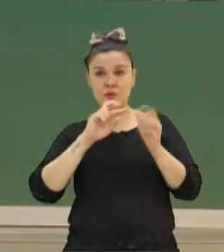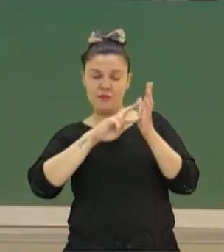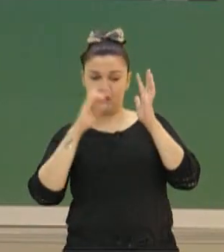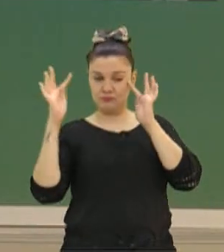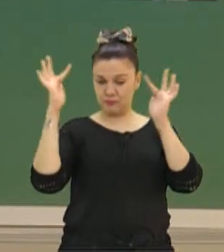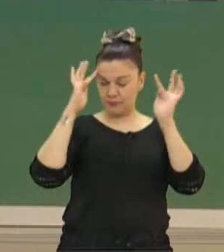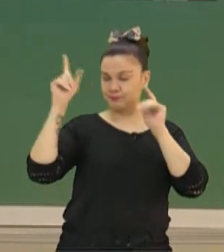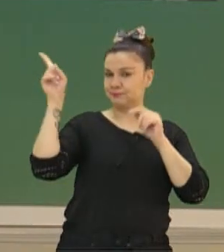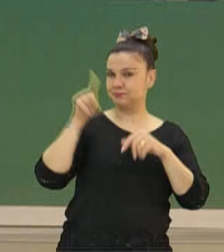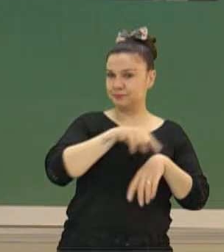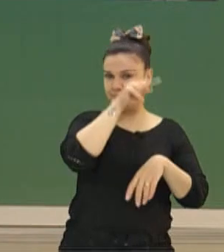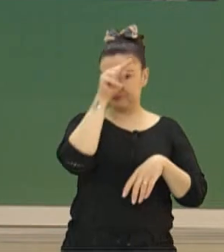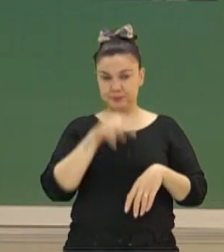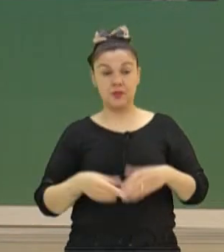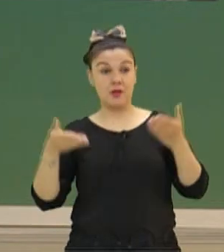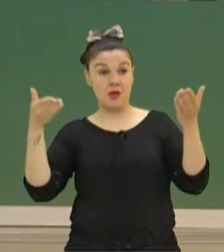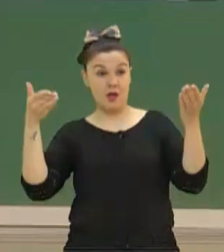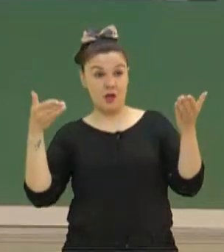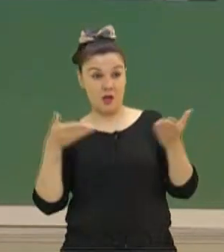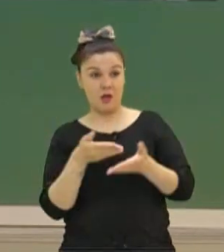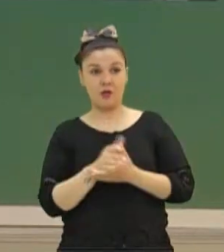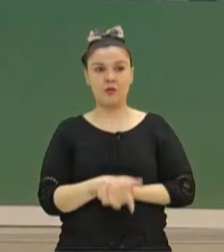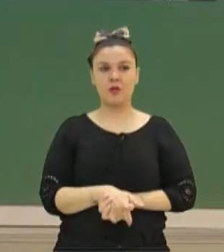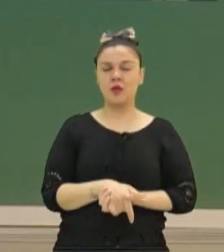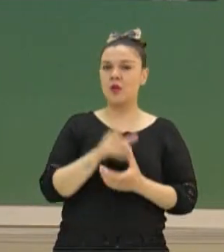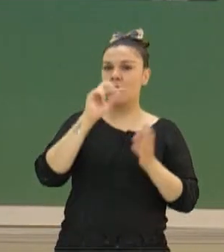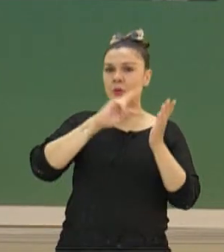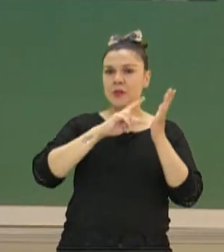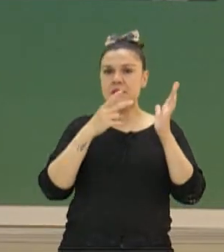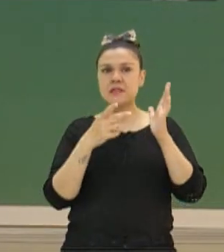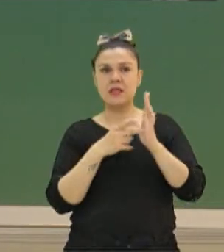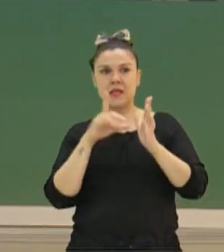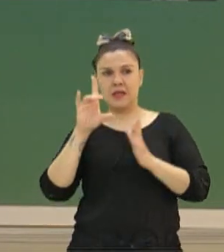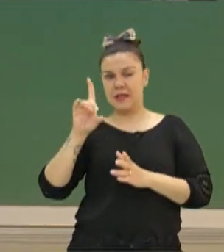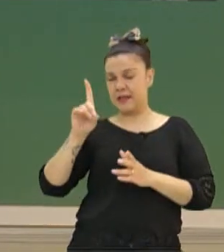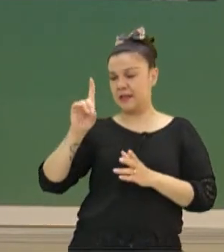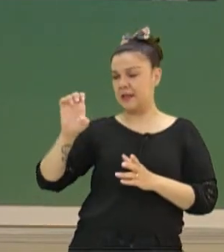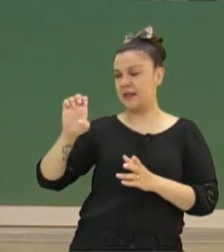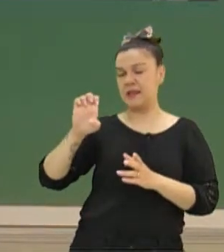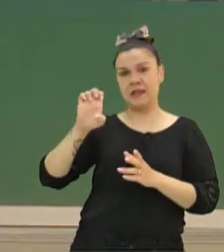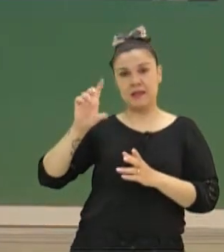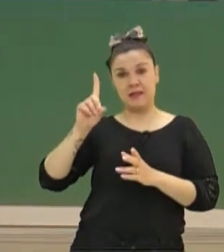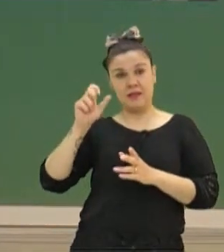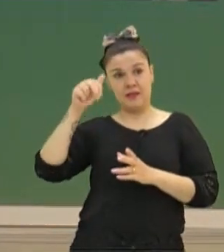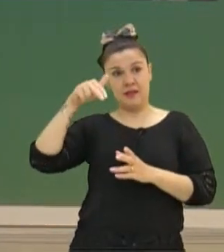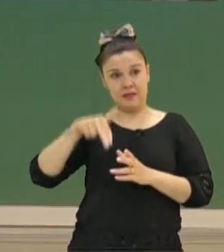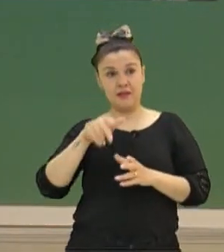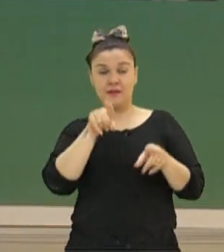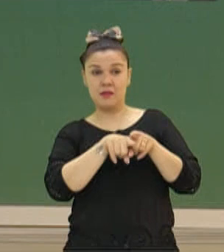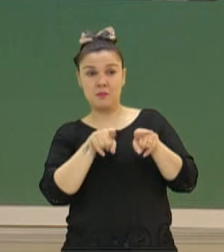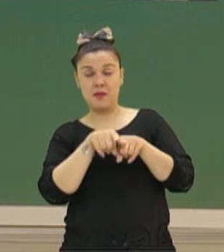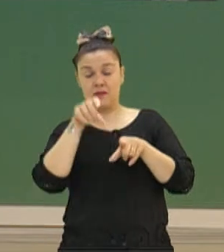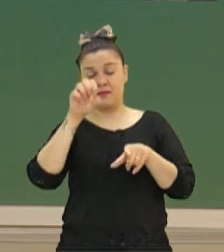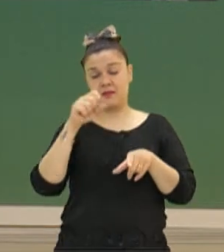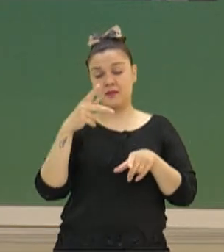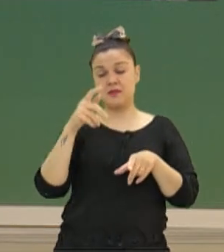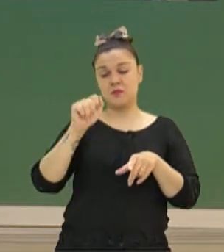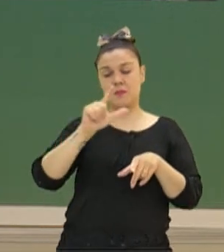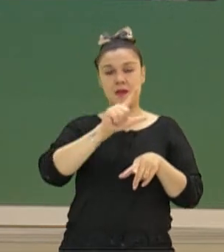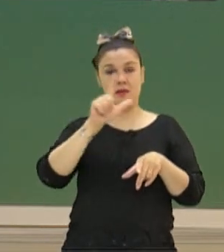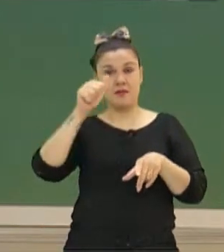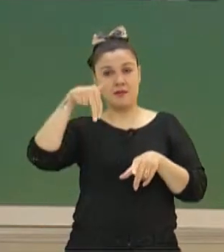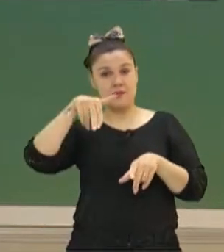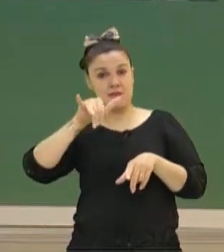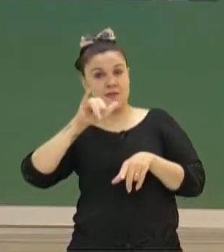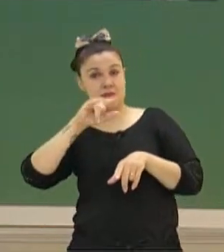teoria desbancada. Agora vamos falar sobre o que Needham e Spallanzani fizeram no experimento deles, que levou a gente a ver